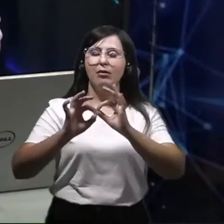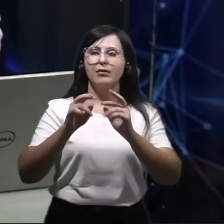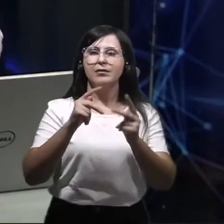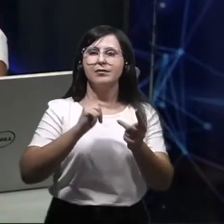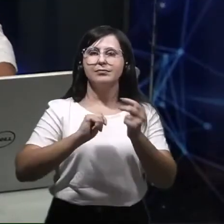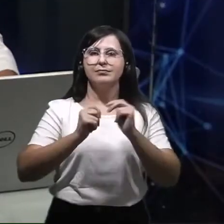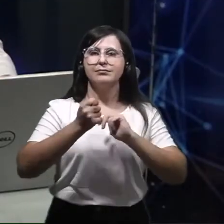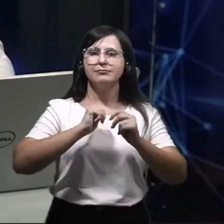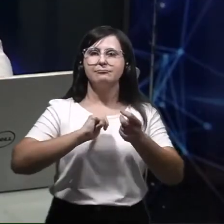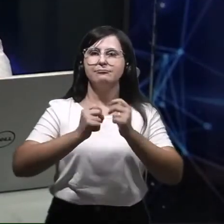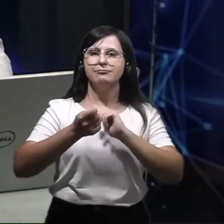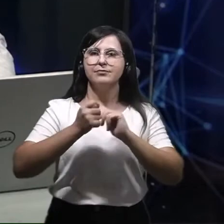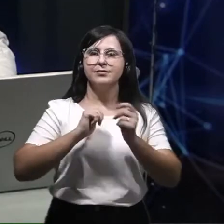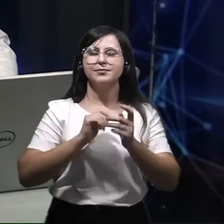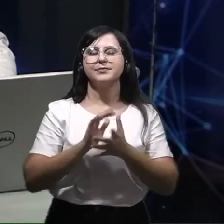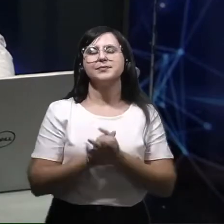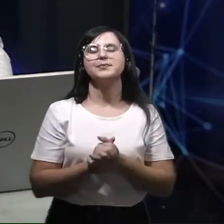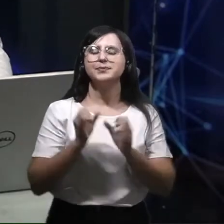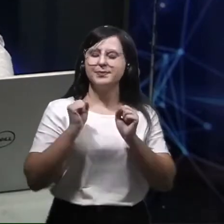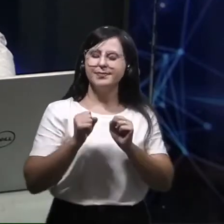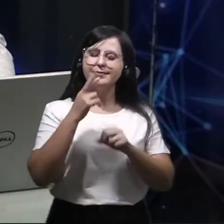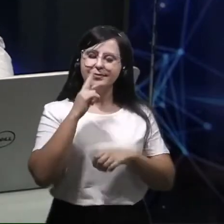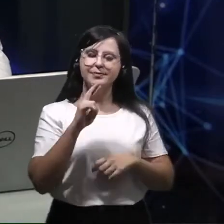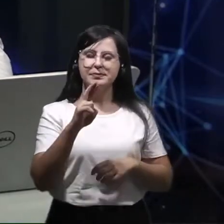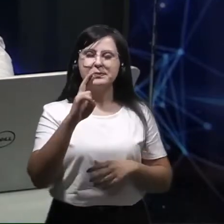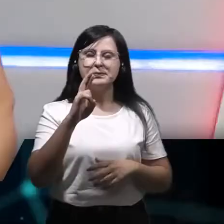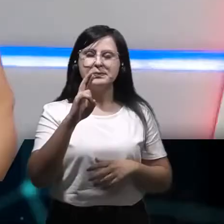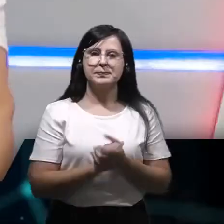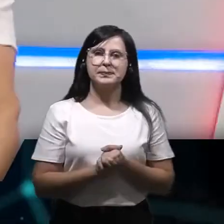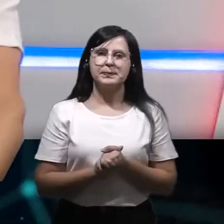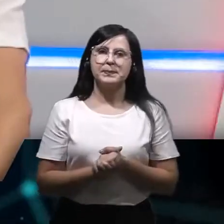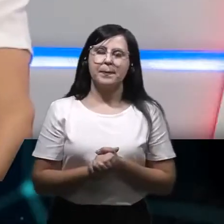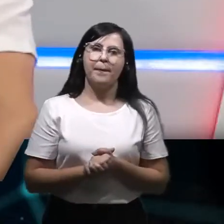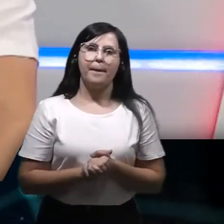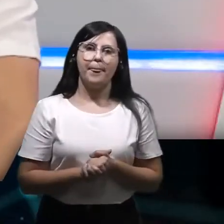Roberto Asfora tem o tempo de 1 minuto e 30 segundos para efetuar a resposta.